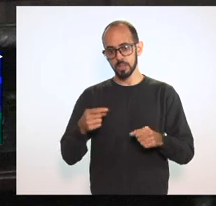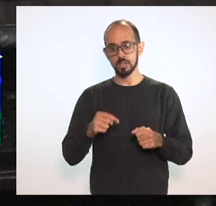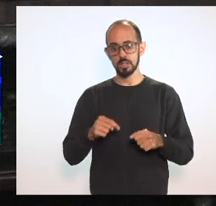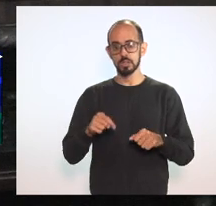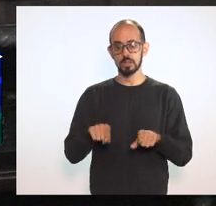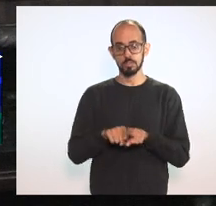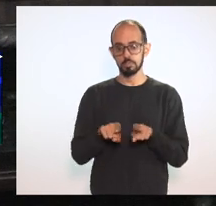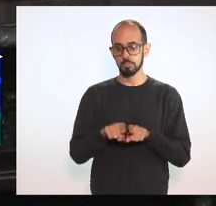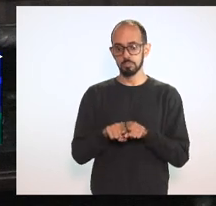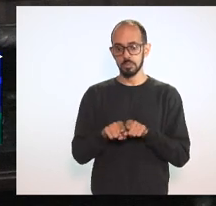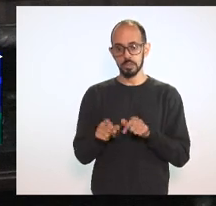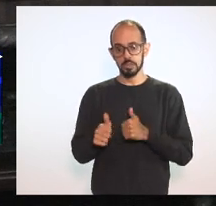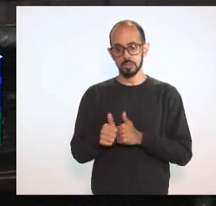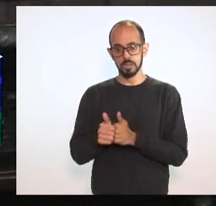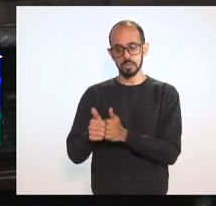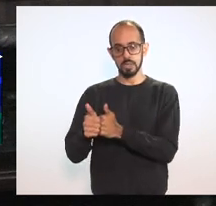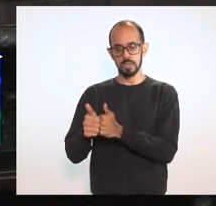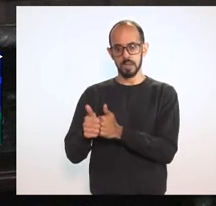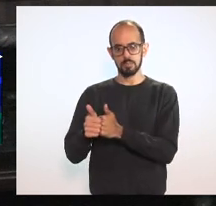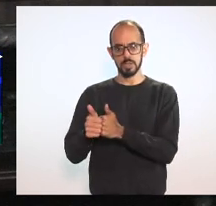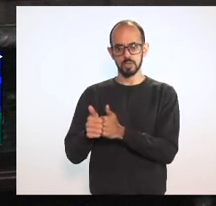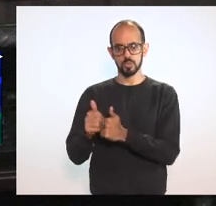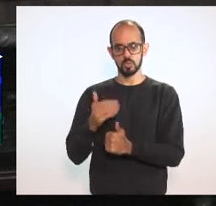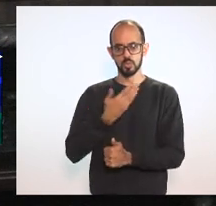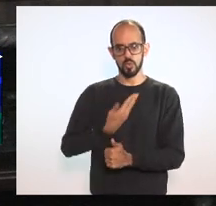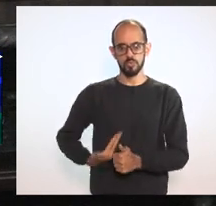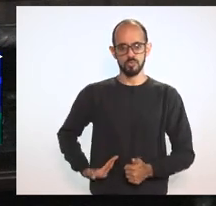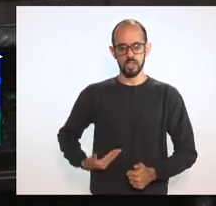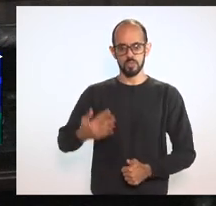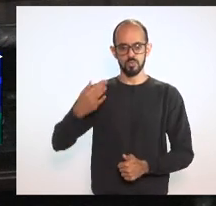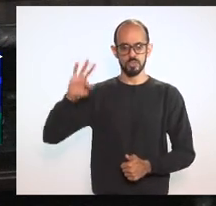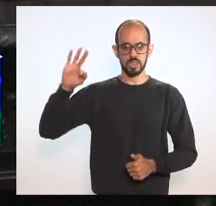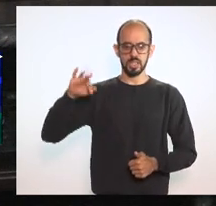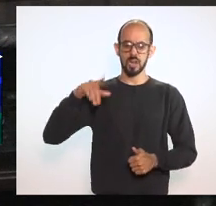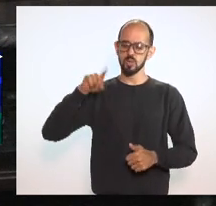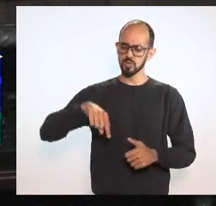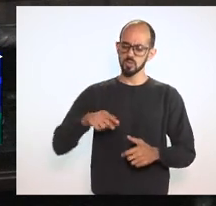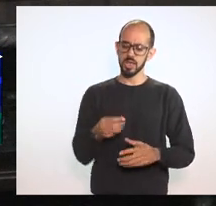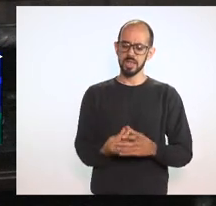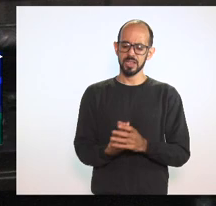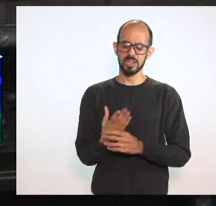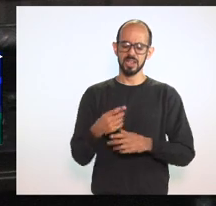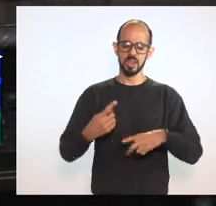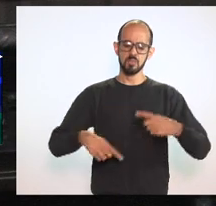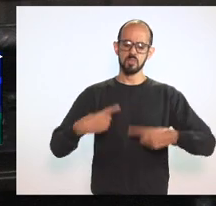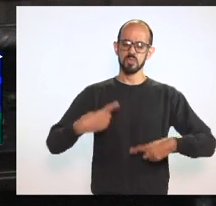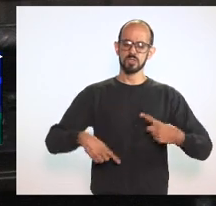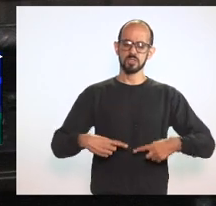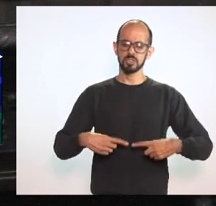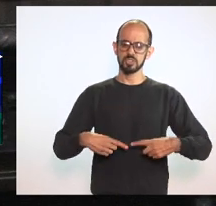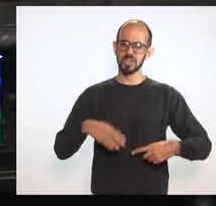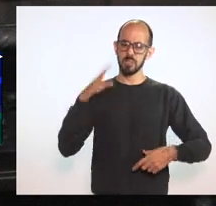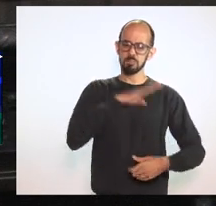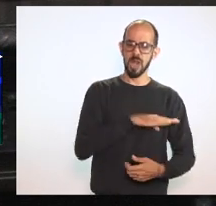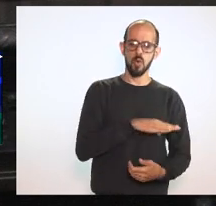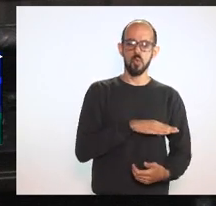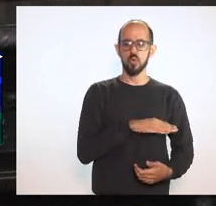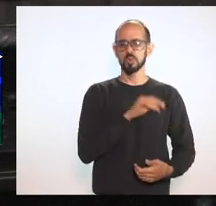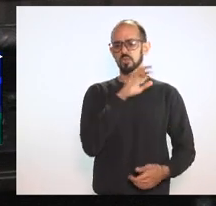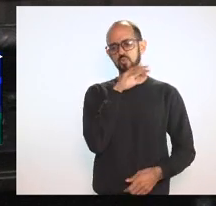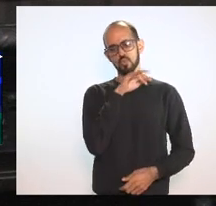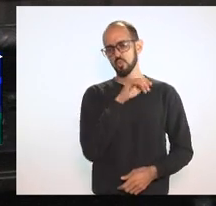federal não é hora para isso e isto sim é politizar no mau sentido precisar no mau sentido